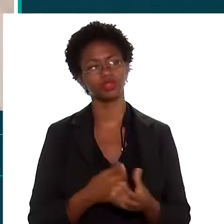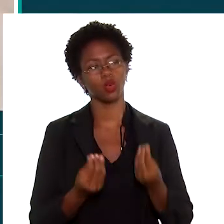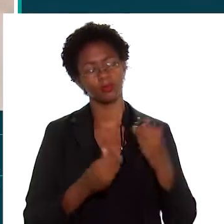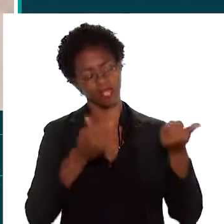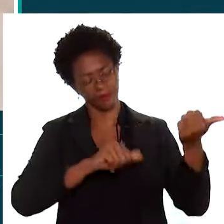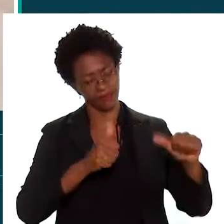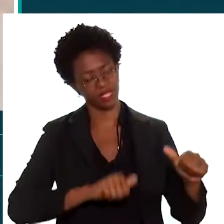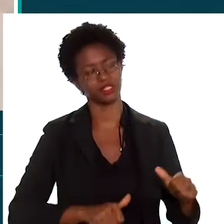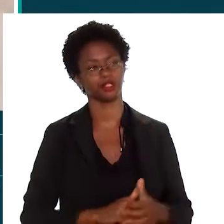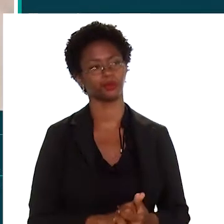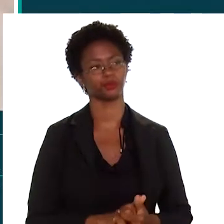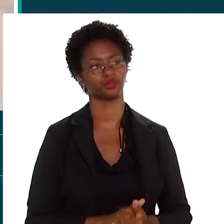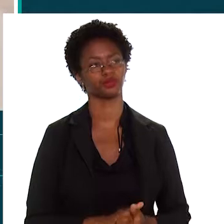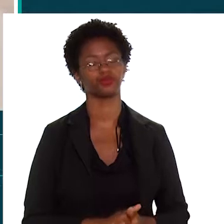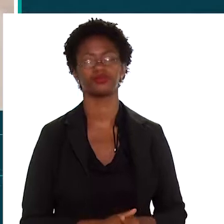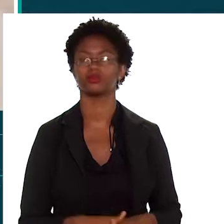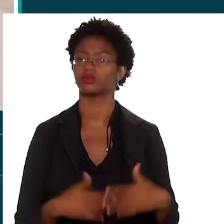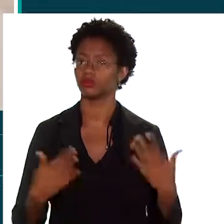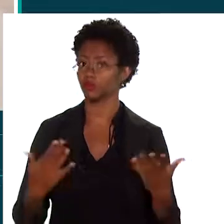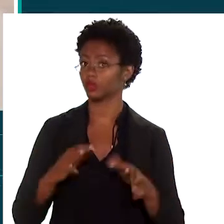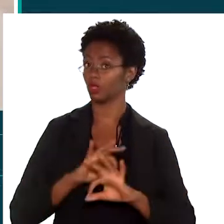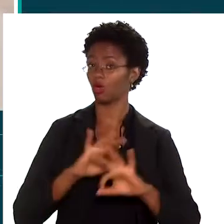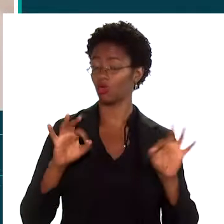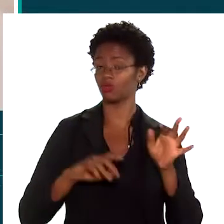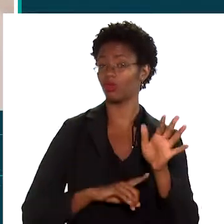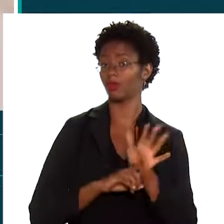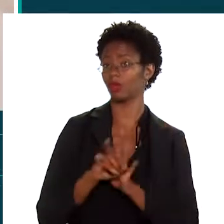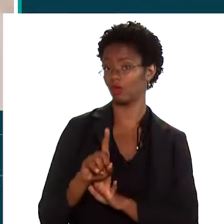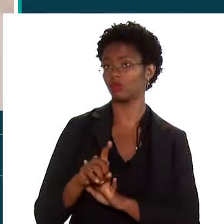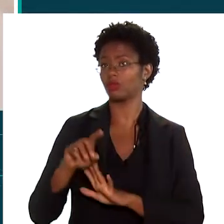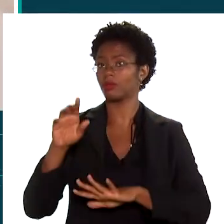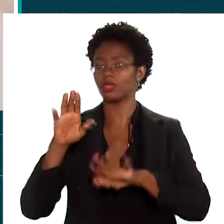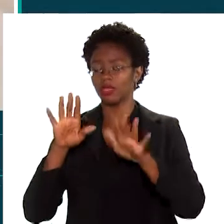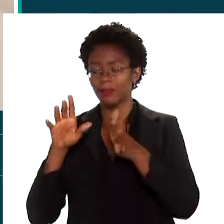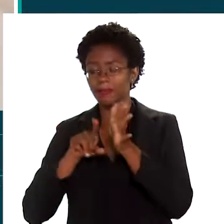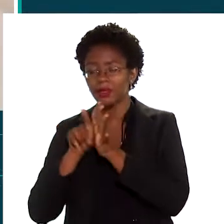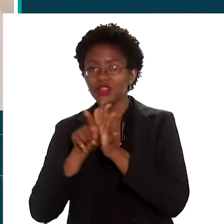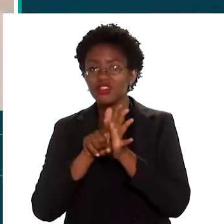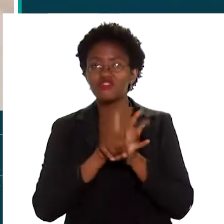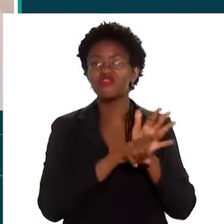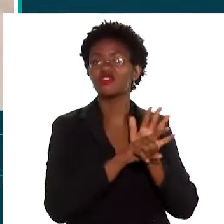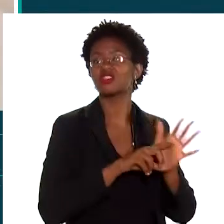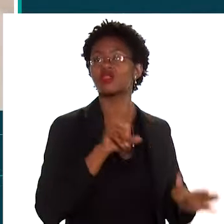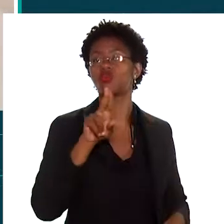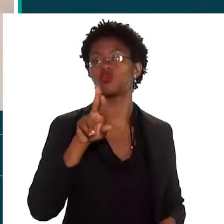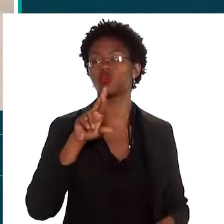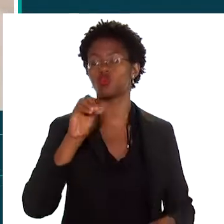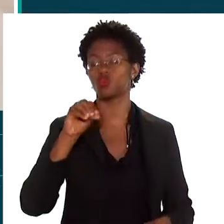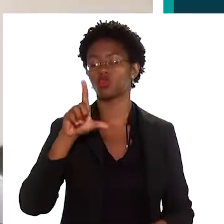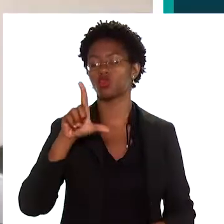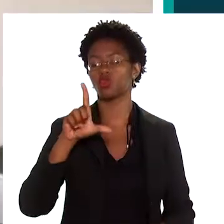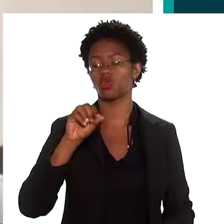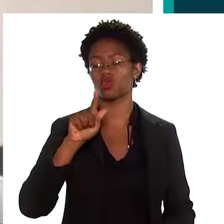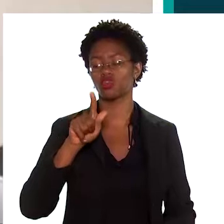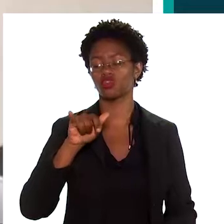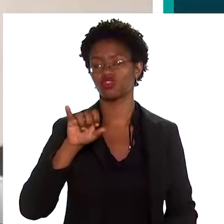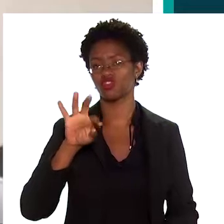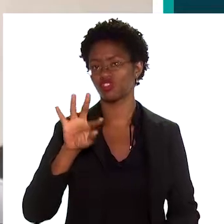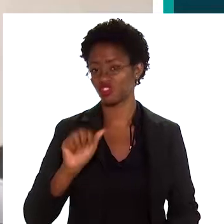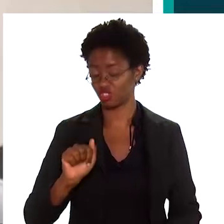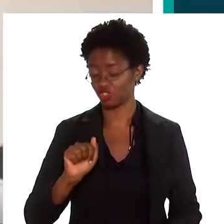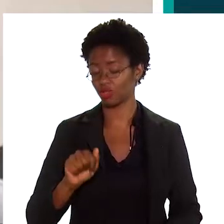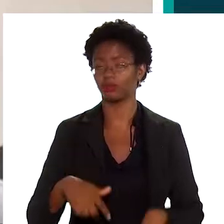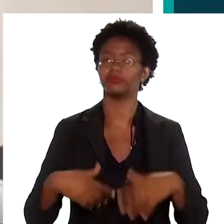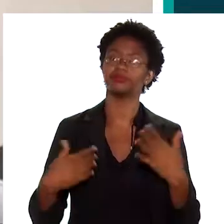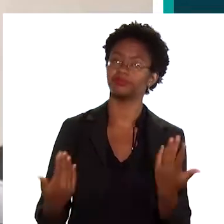É muito bom a gente começar com essa pergunta falando aí sobre essa busca ativa do urologista. Isso cada